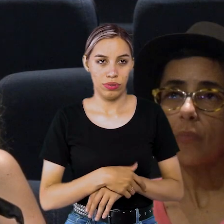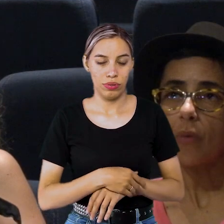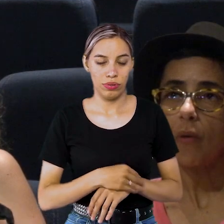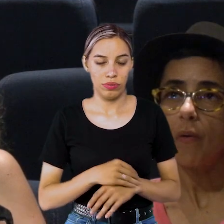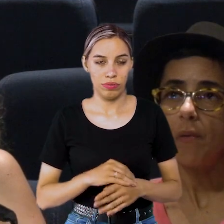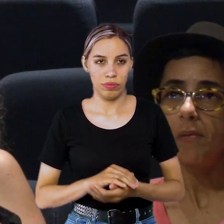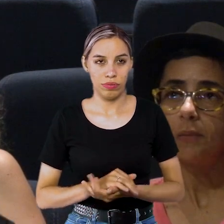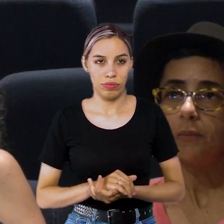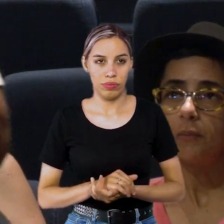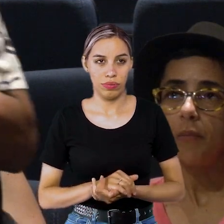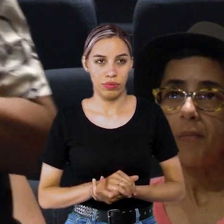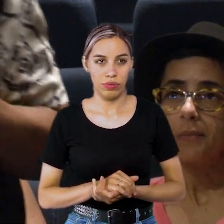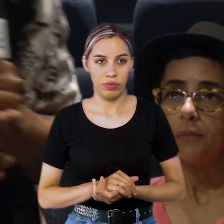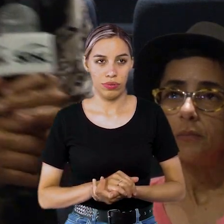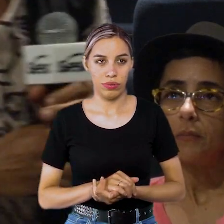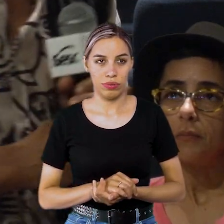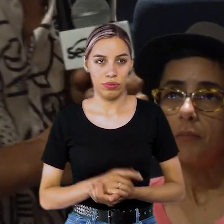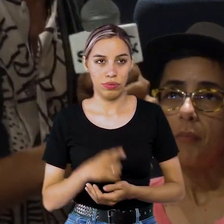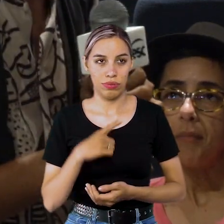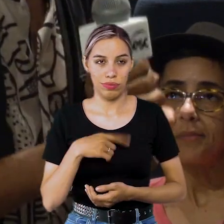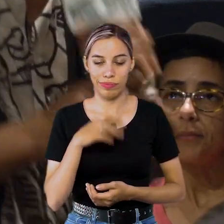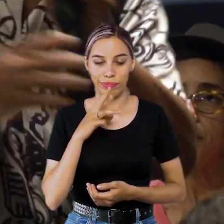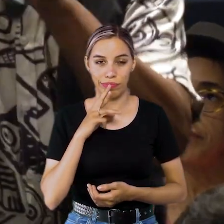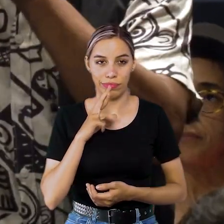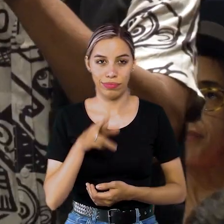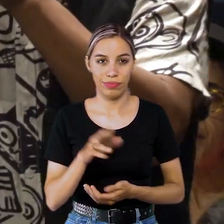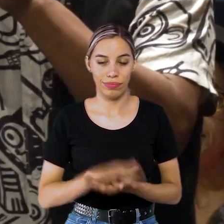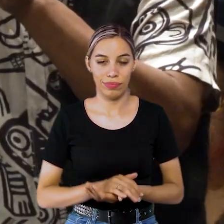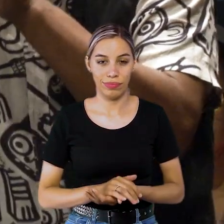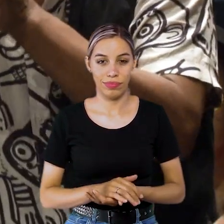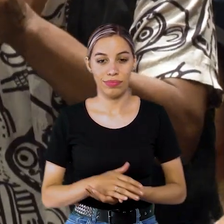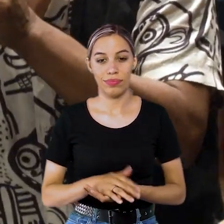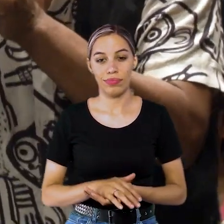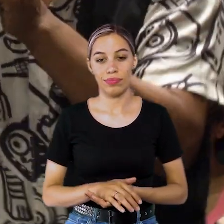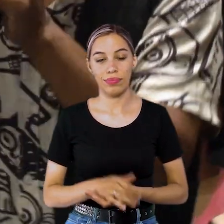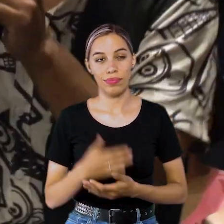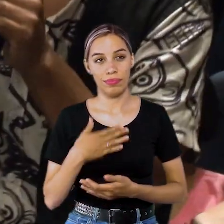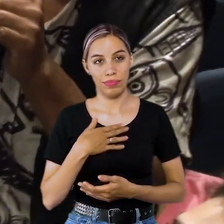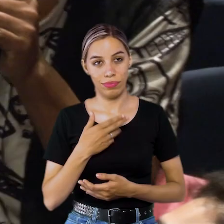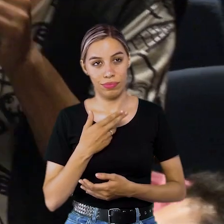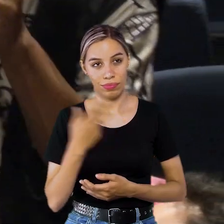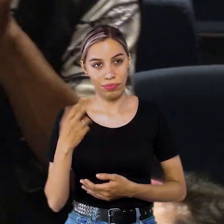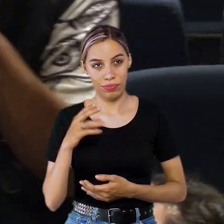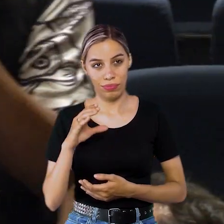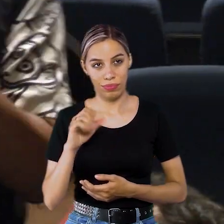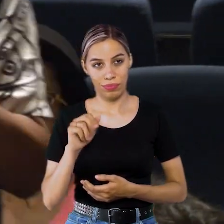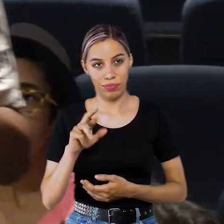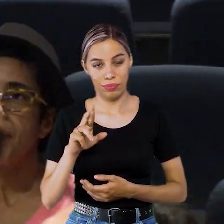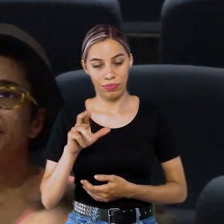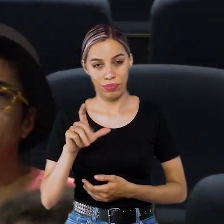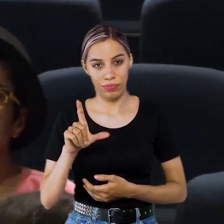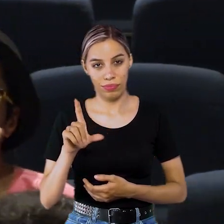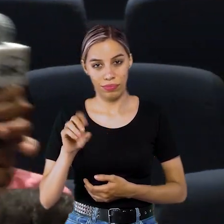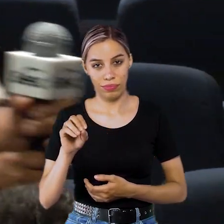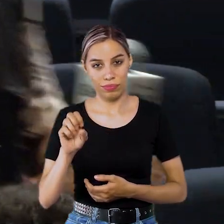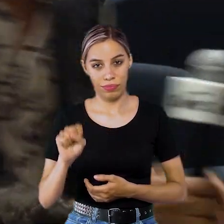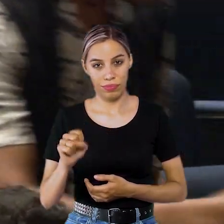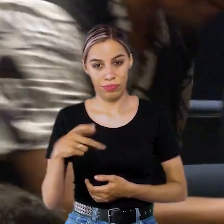ter essa resposta. Obrigado. Meu nome é Carlos Papá, sou morador do Rio Silveira.